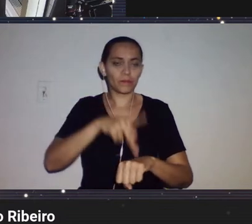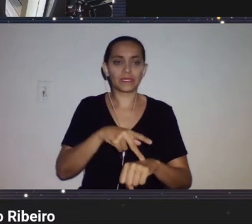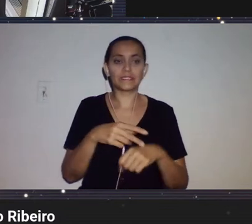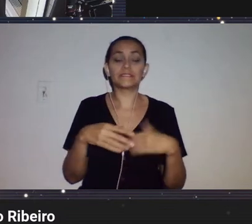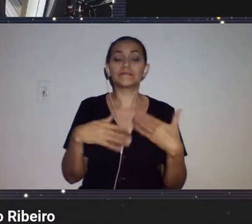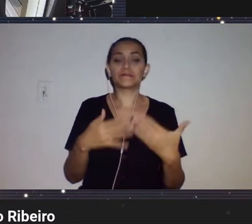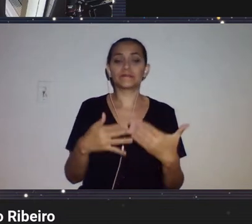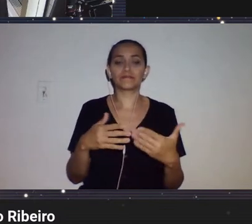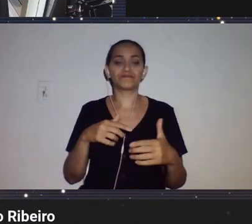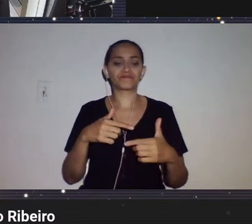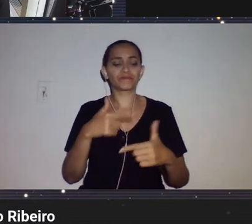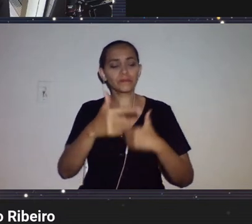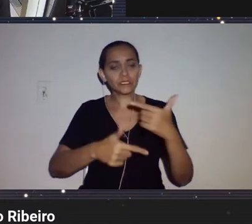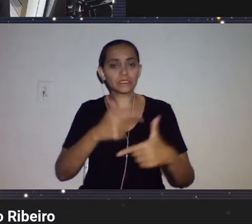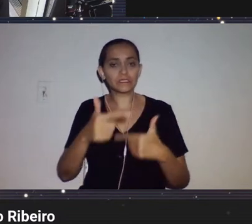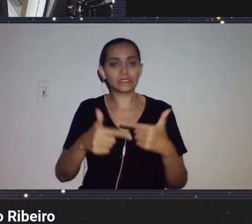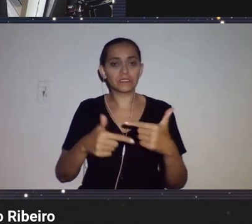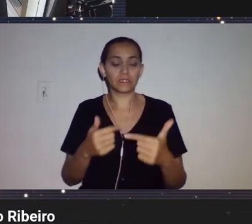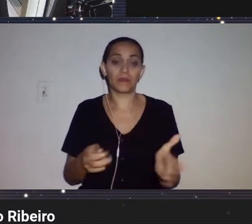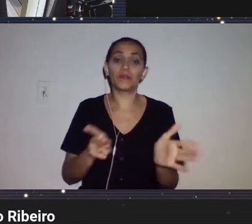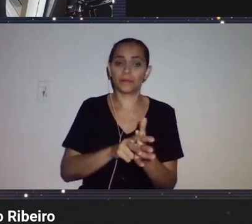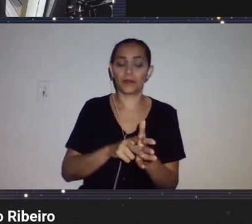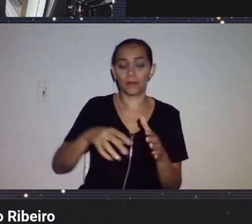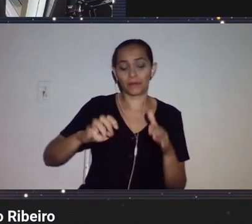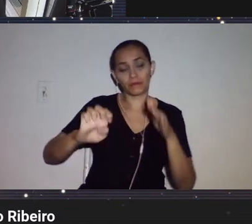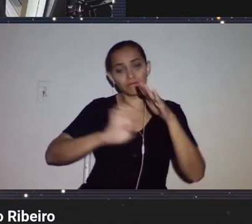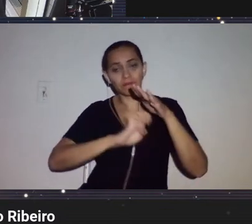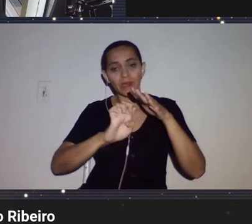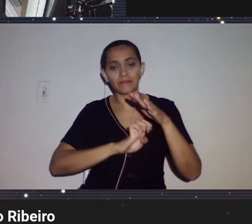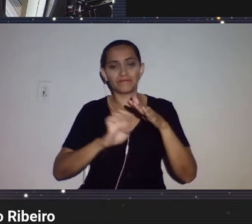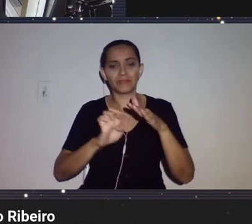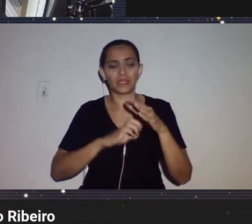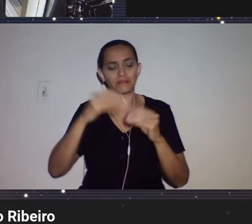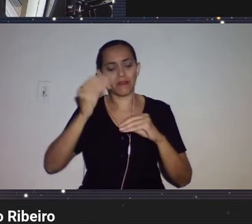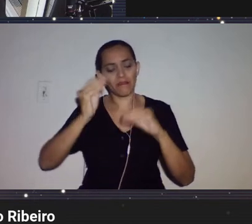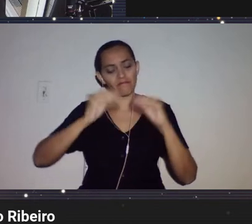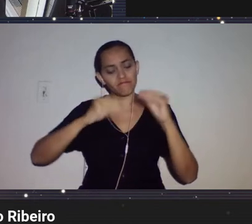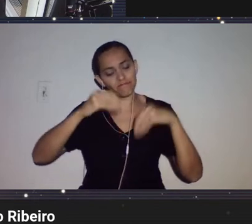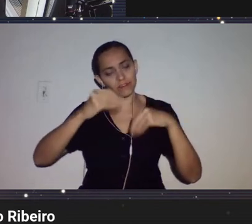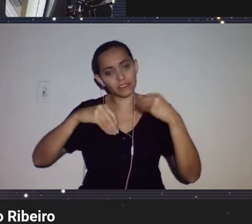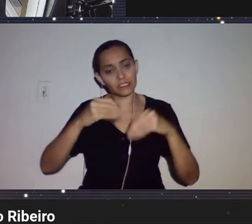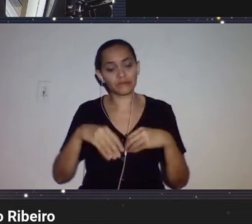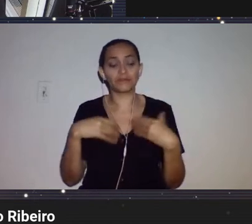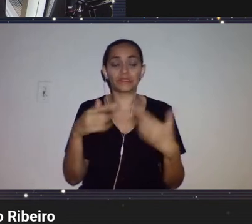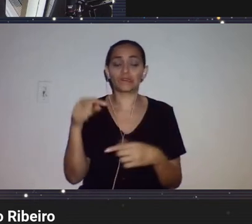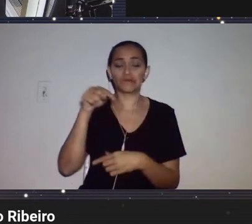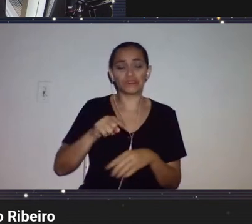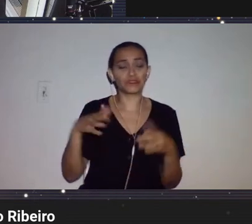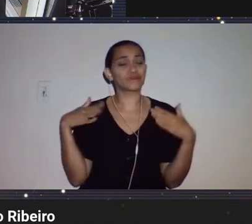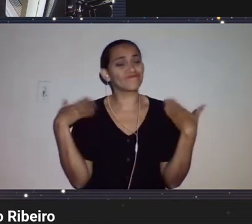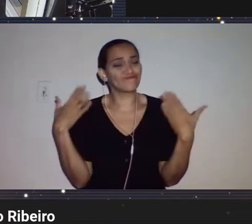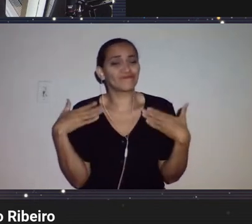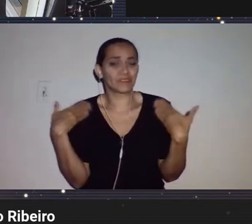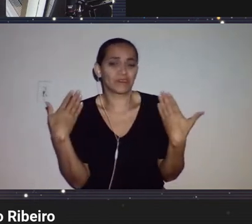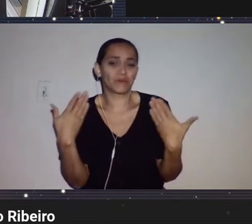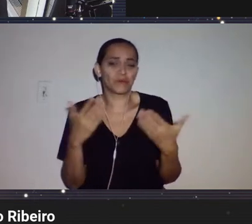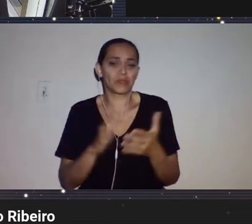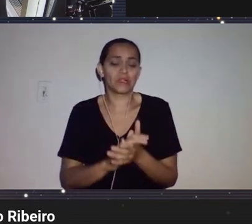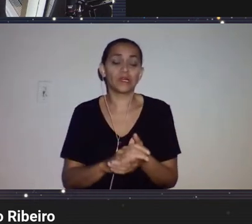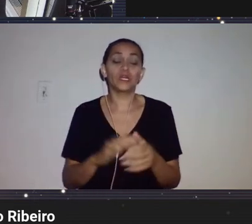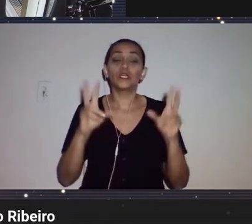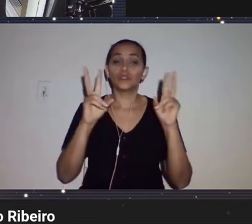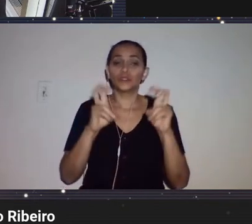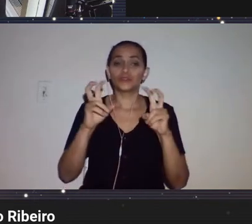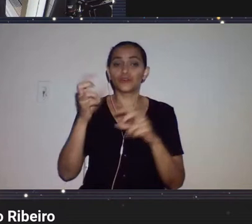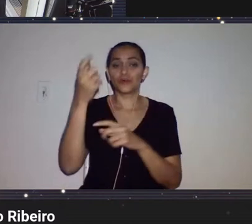DeepMind é bem flexível, então isso foi relativamente tranquilo. E sobre cultura do país, eu acho que